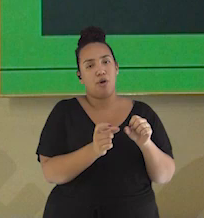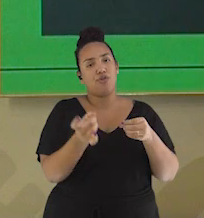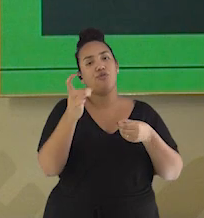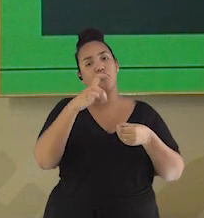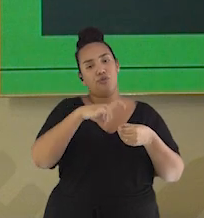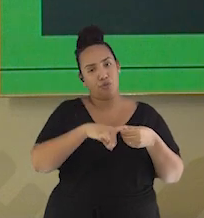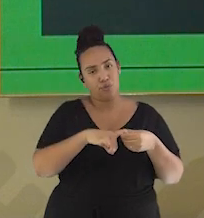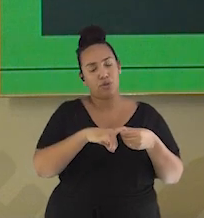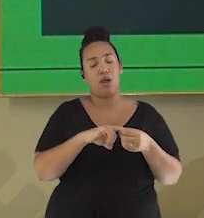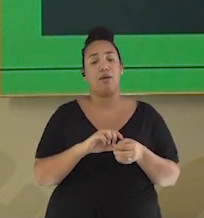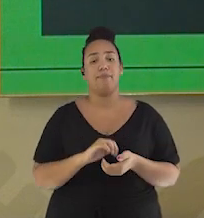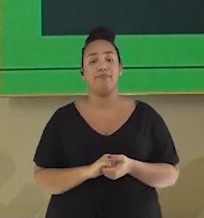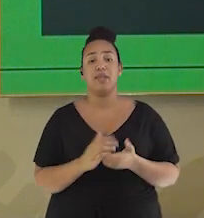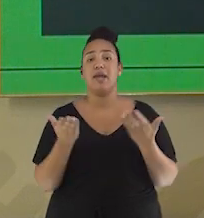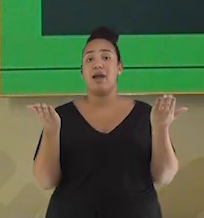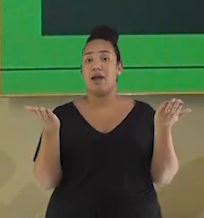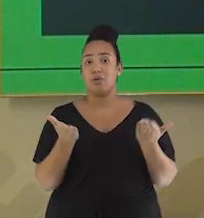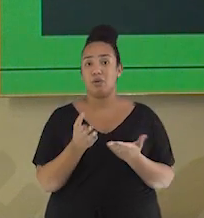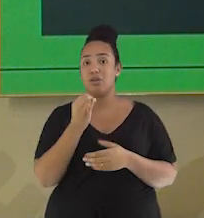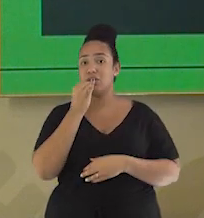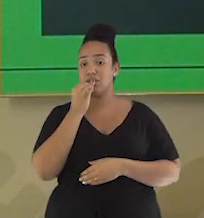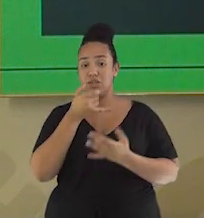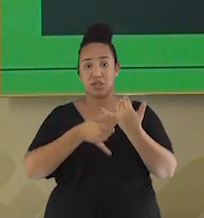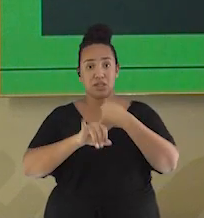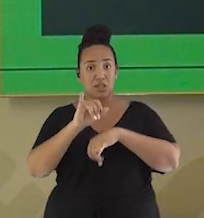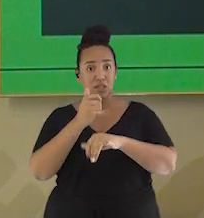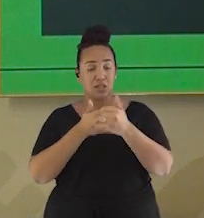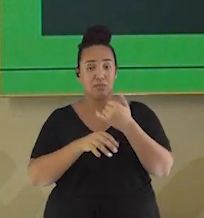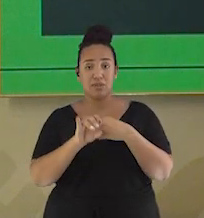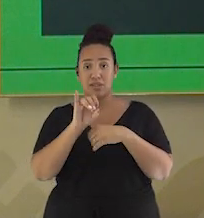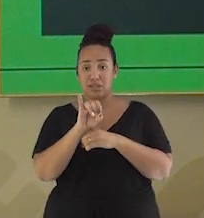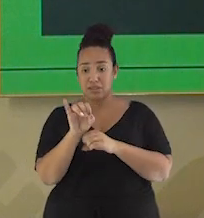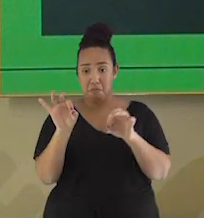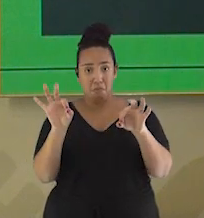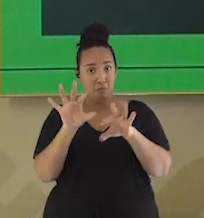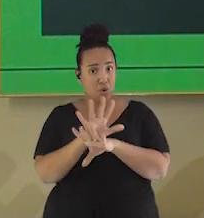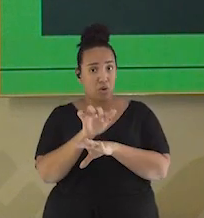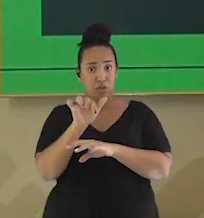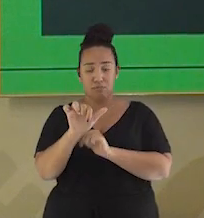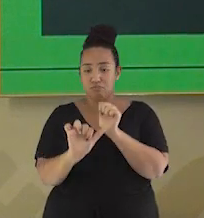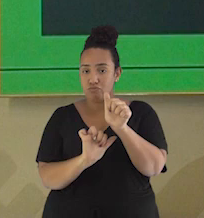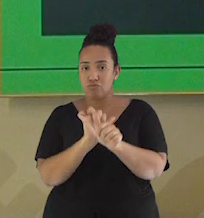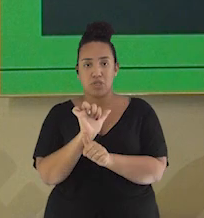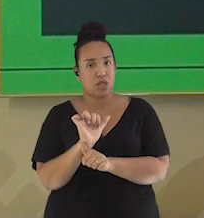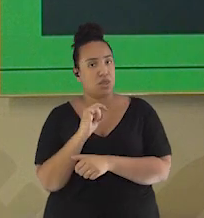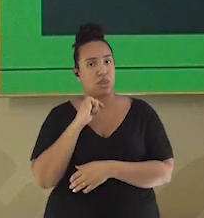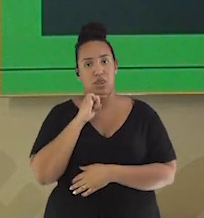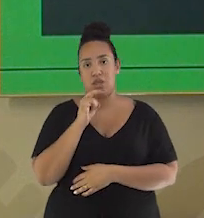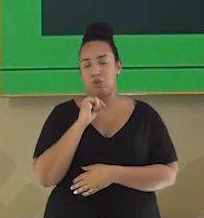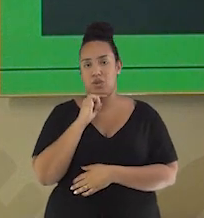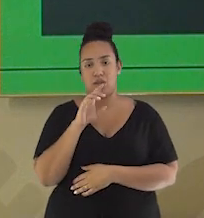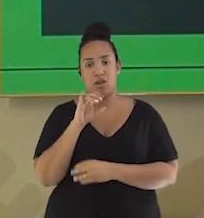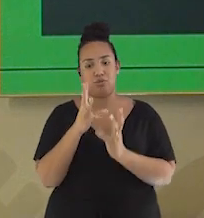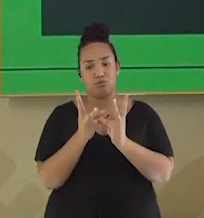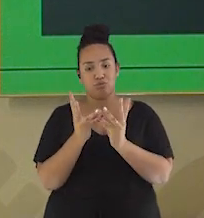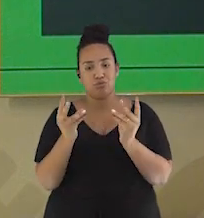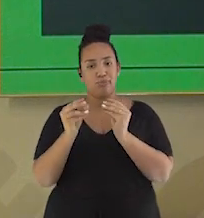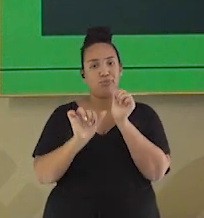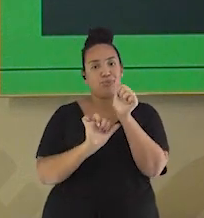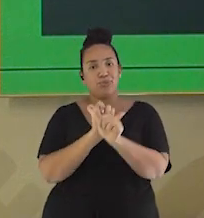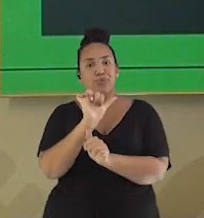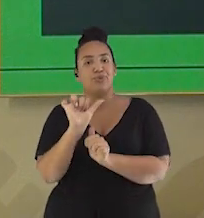reversíveis. Já as transformações químicas alteram a composição de substâncias, sendo